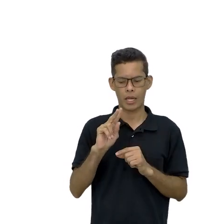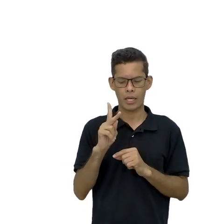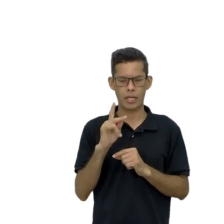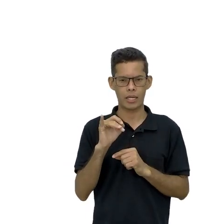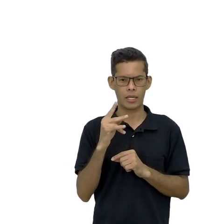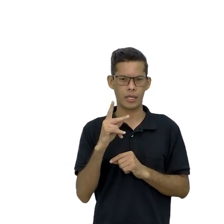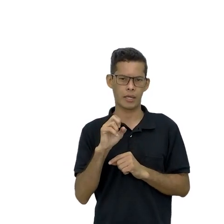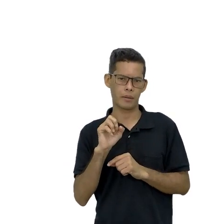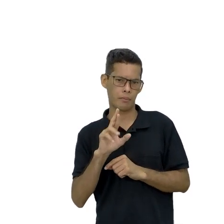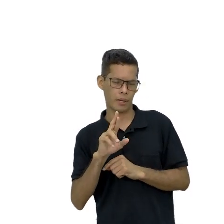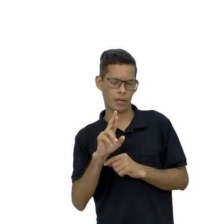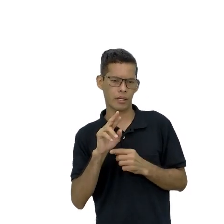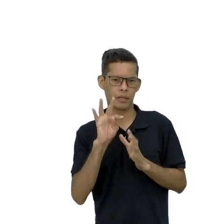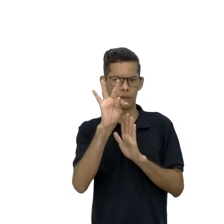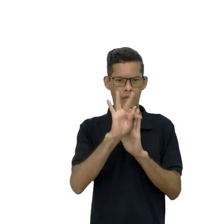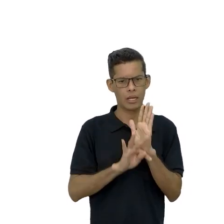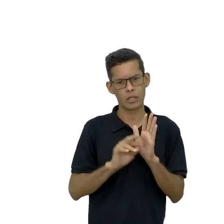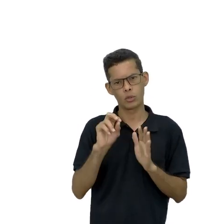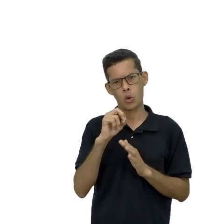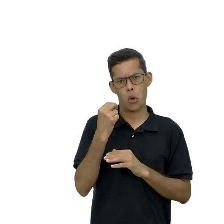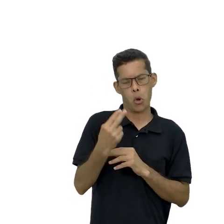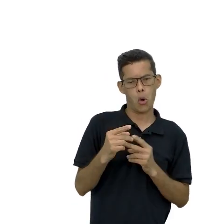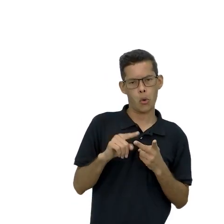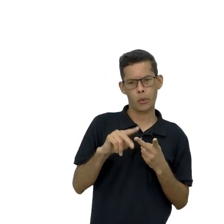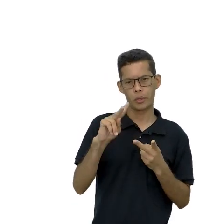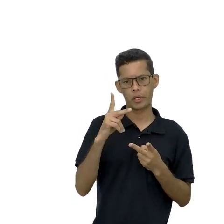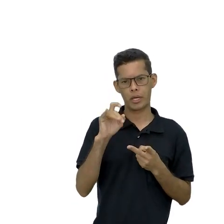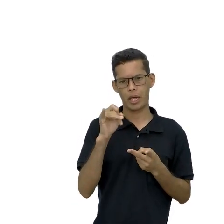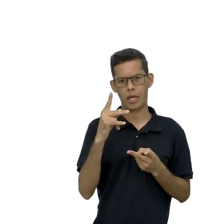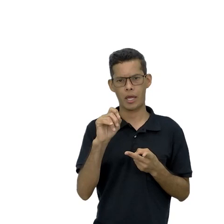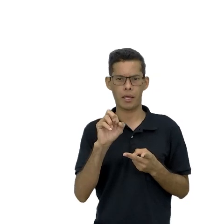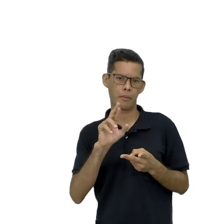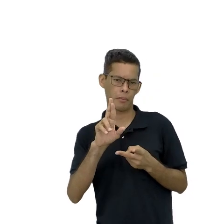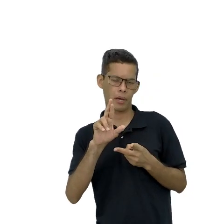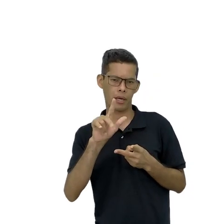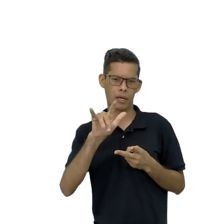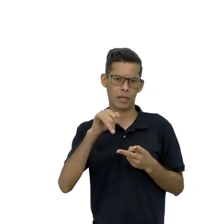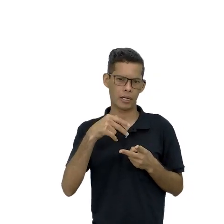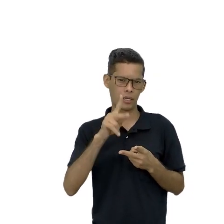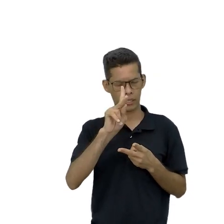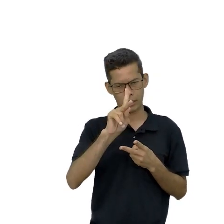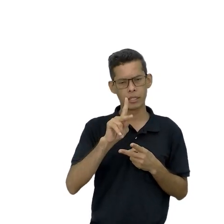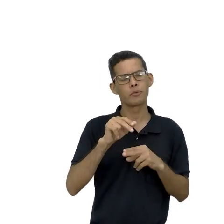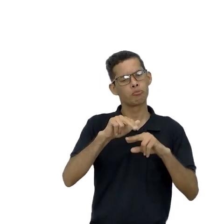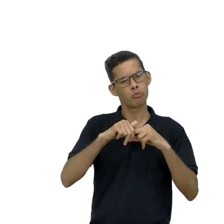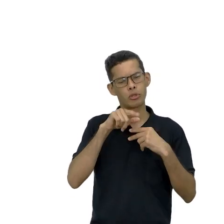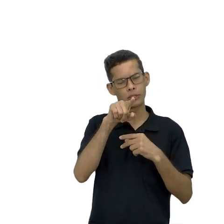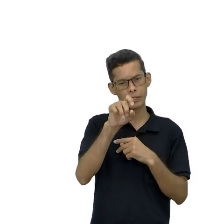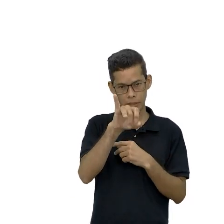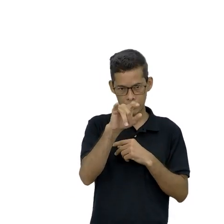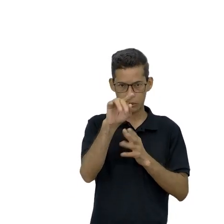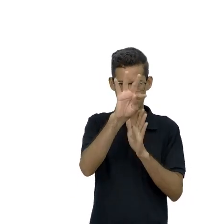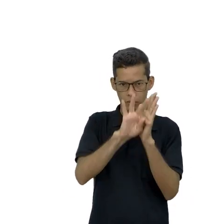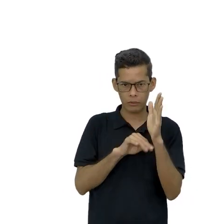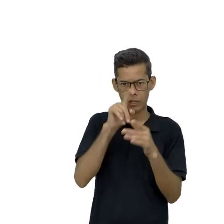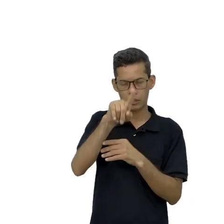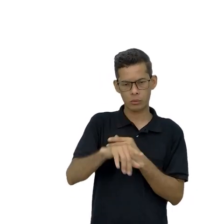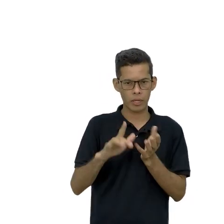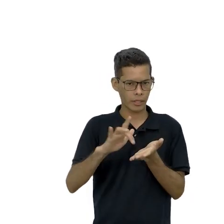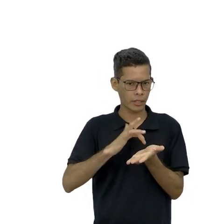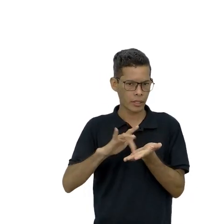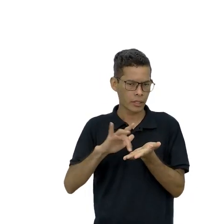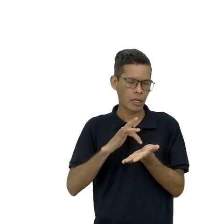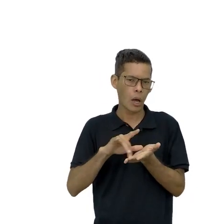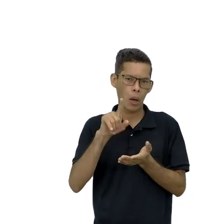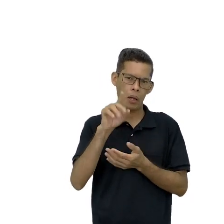hipertextos, hiperlinks, que tem direcionamento que vai para outra página. Por isso que quando o texto é digital é bacana também trabalhar, né, o hiperlink.